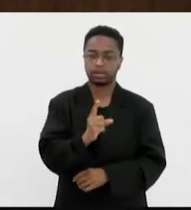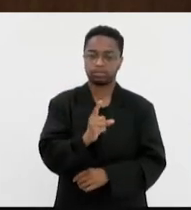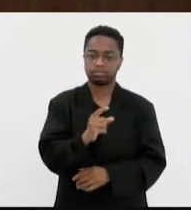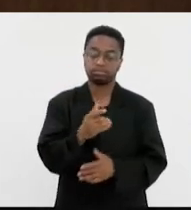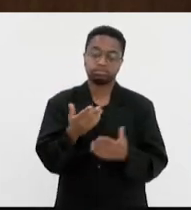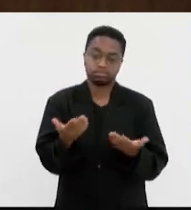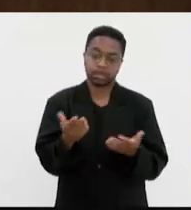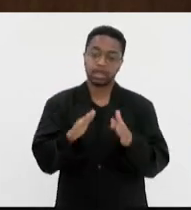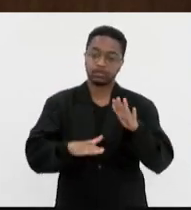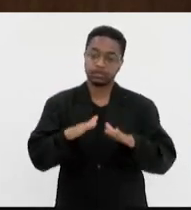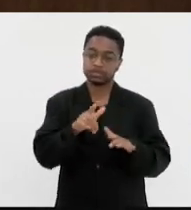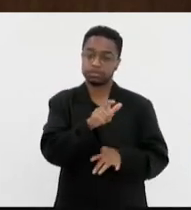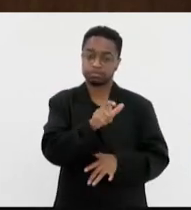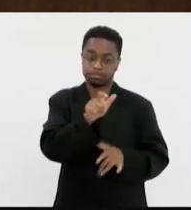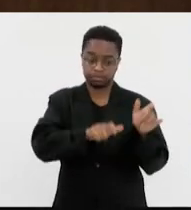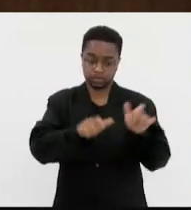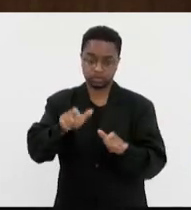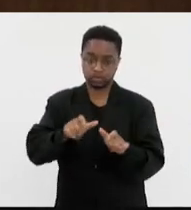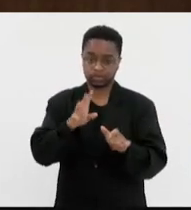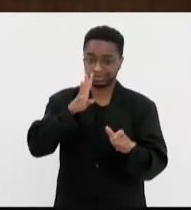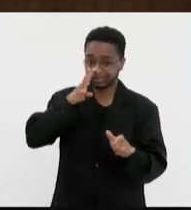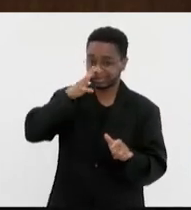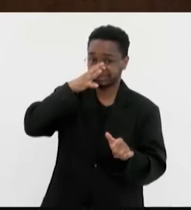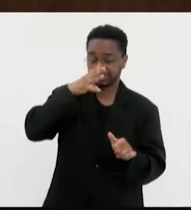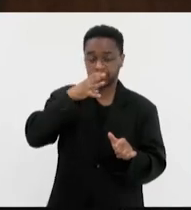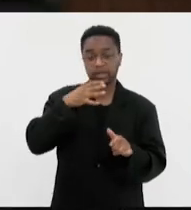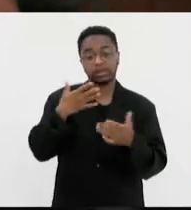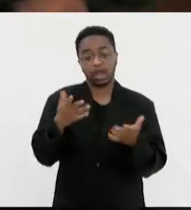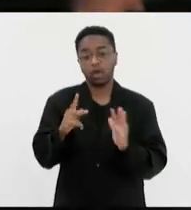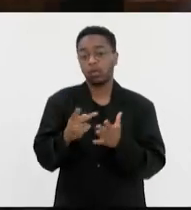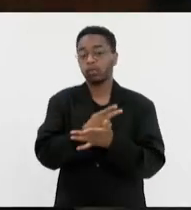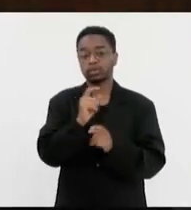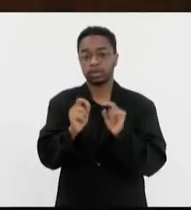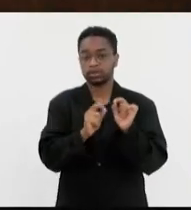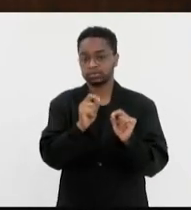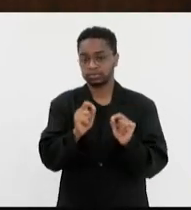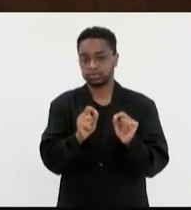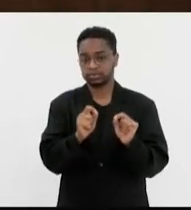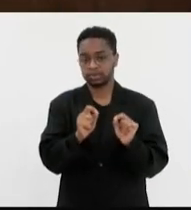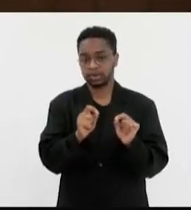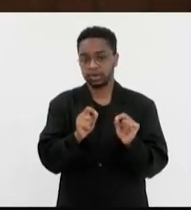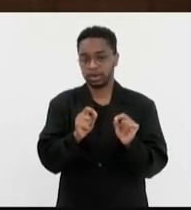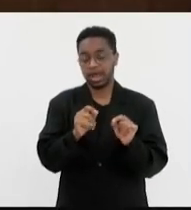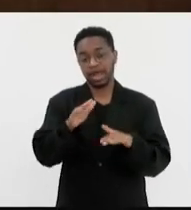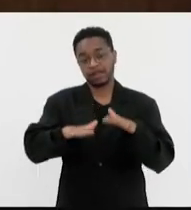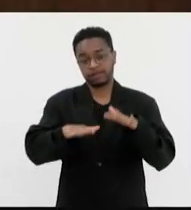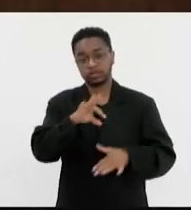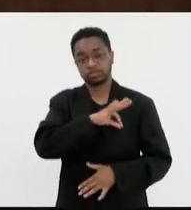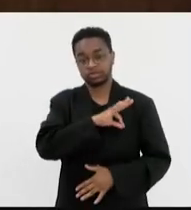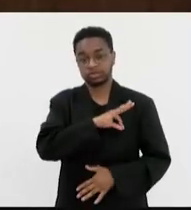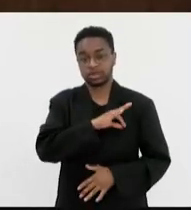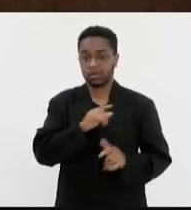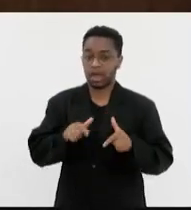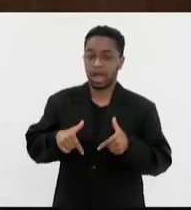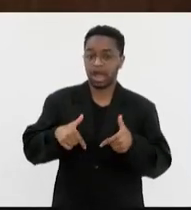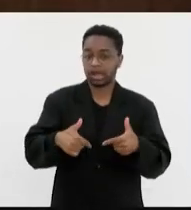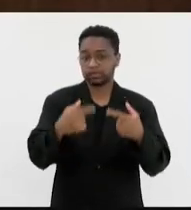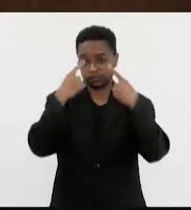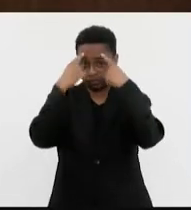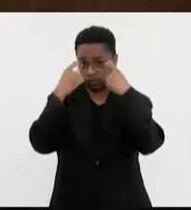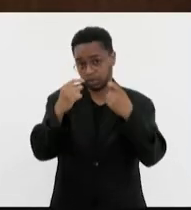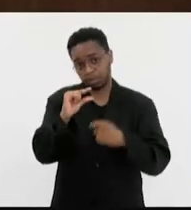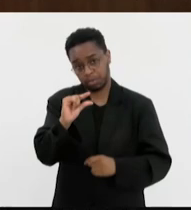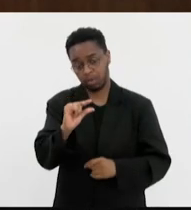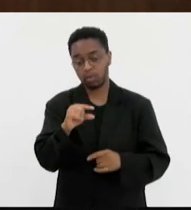pessoa resiste muito. E o que, que acontece, senhora presidente? O policial, às vezes, excede até um pouco ou usa dos